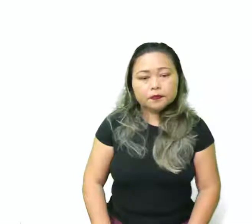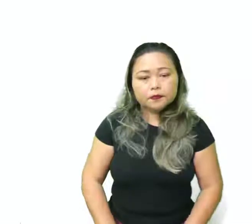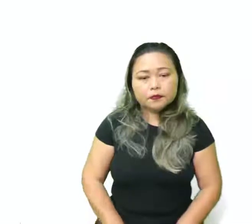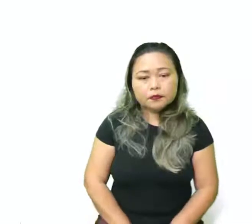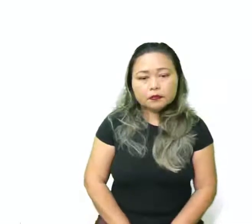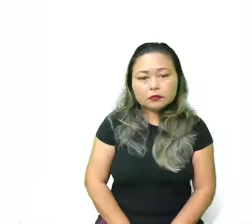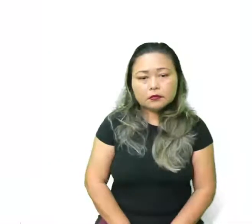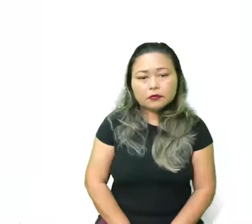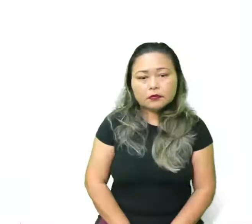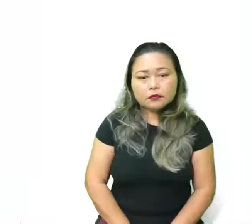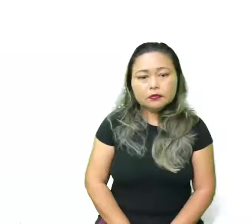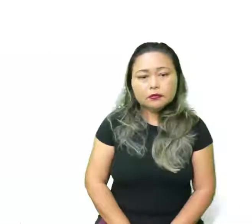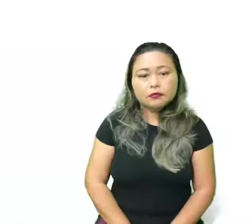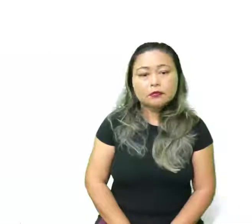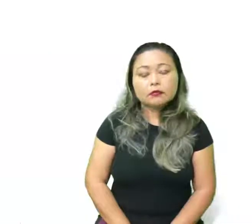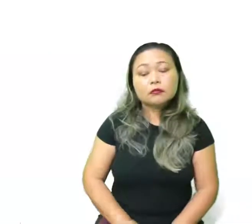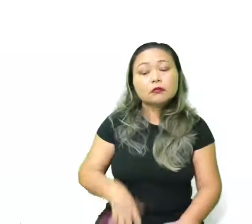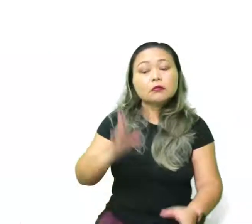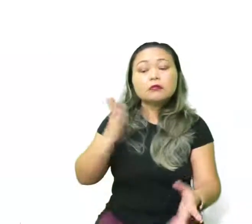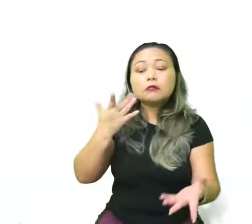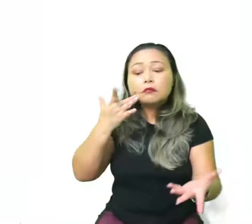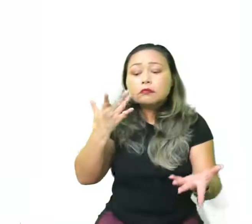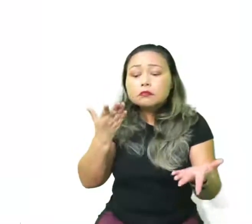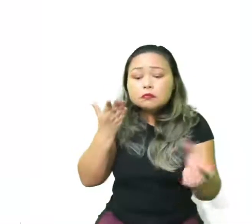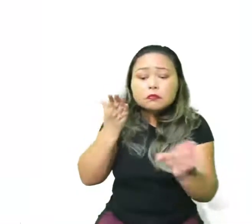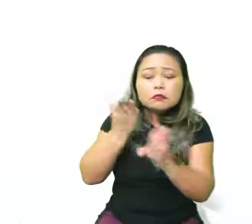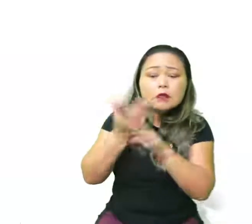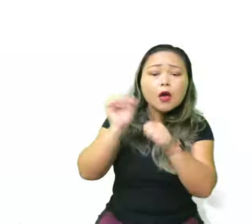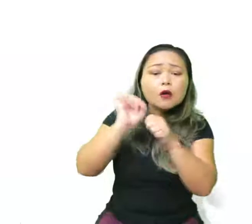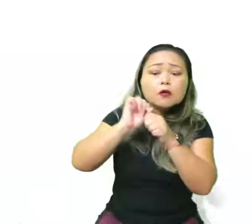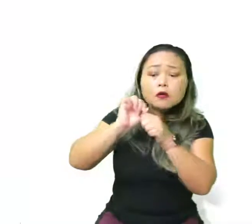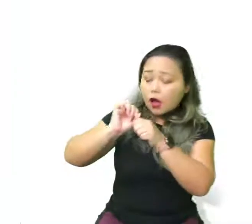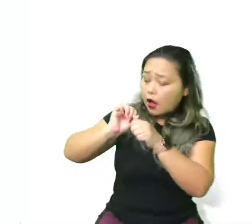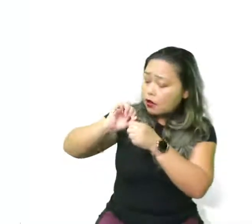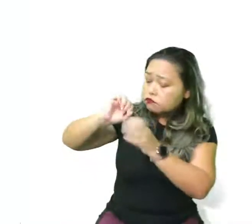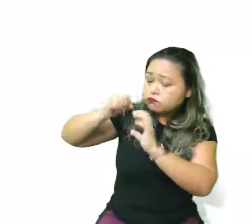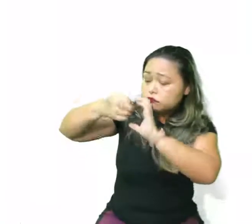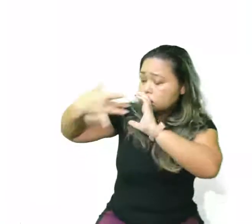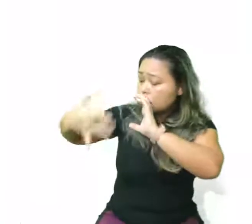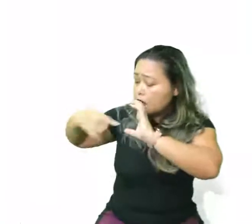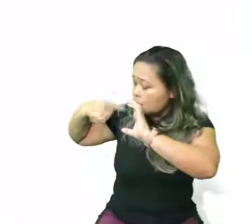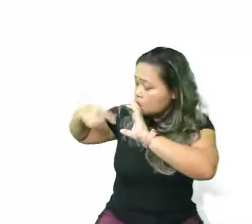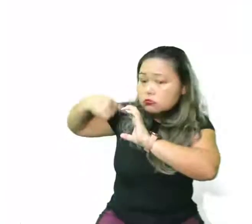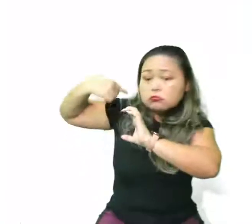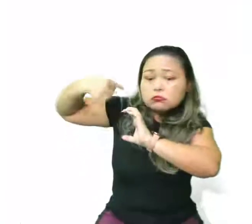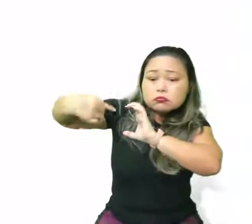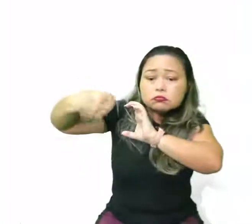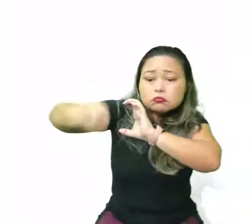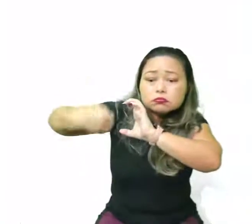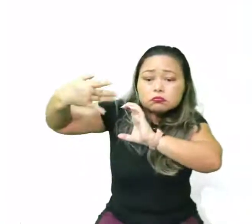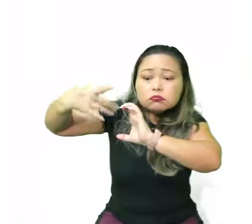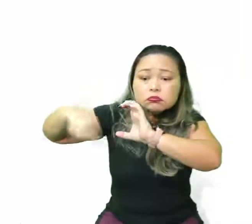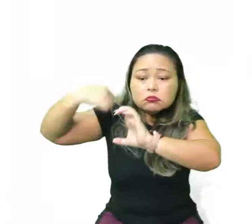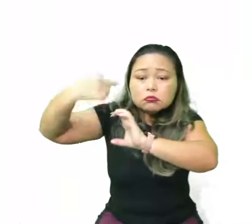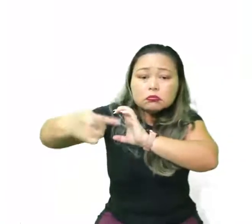Uau! Aí. Descobriu que as características hereditárias são transmitidas de geração para geração através da lei da